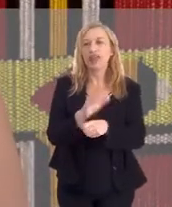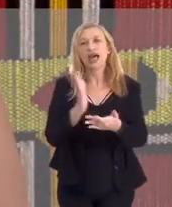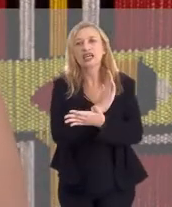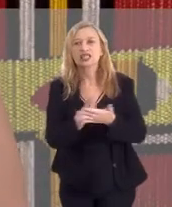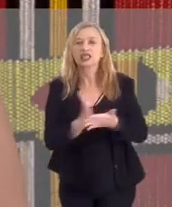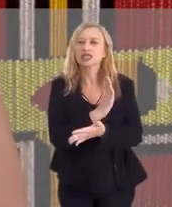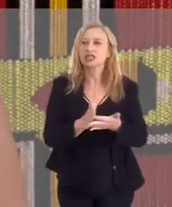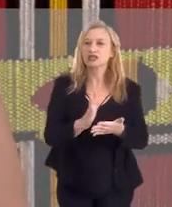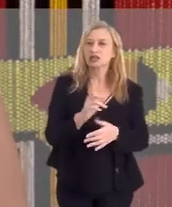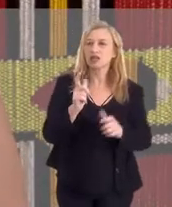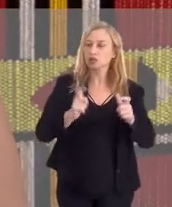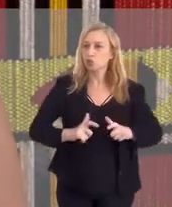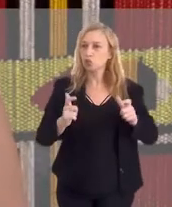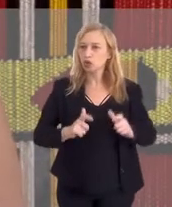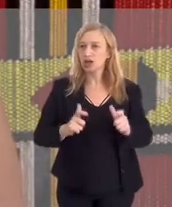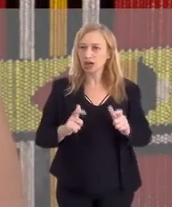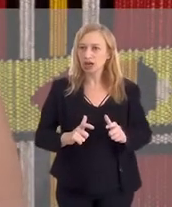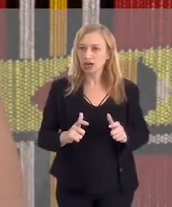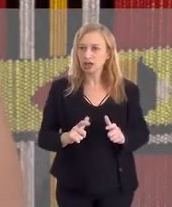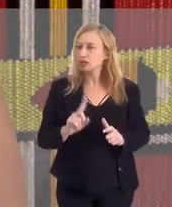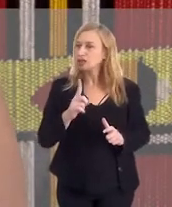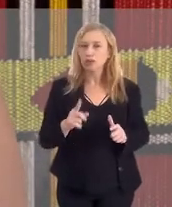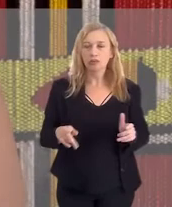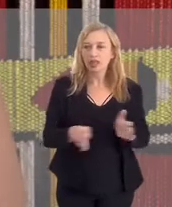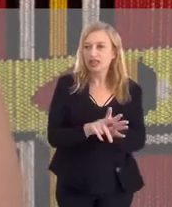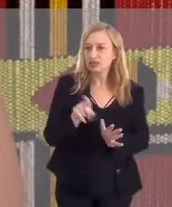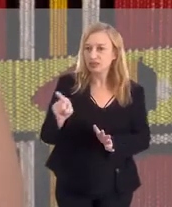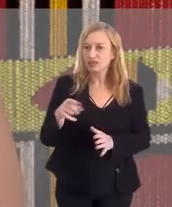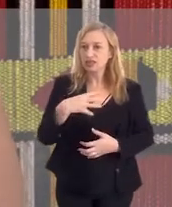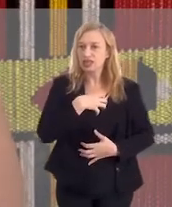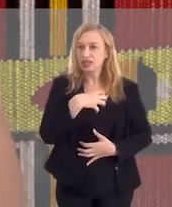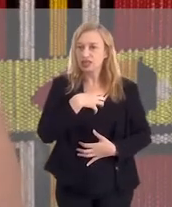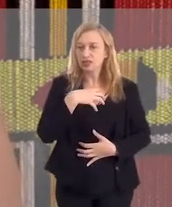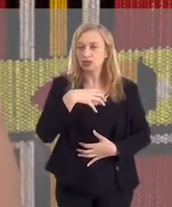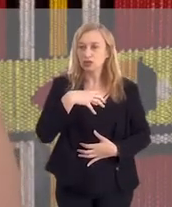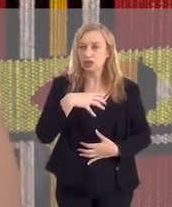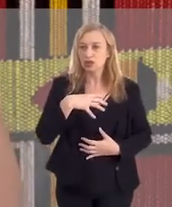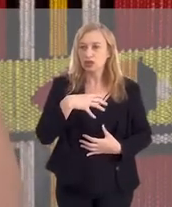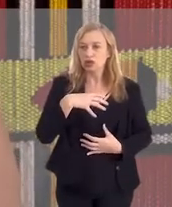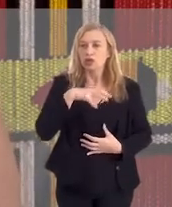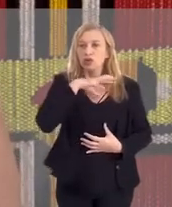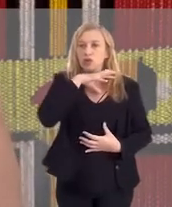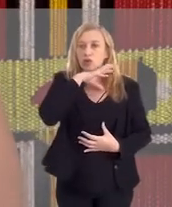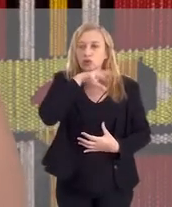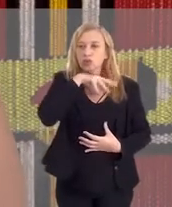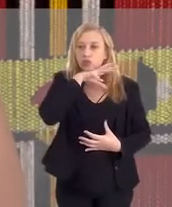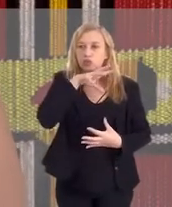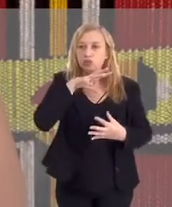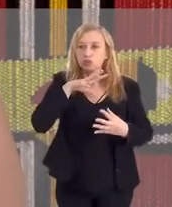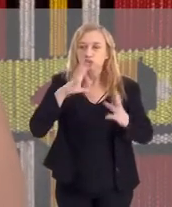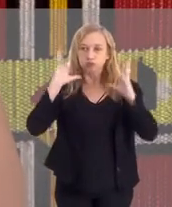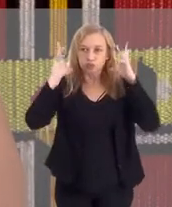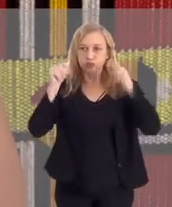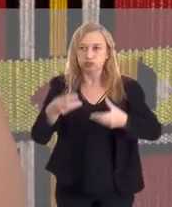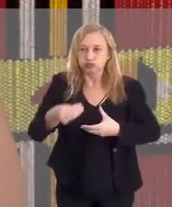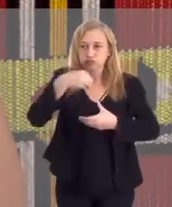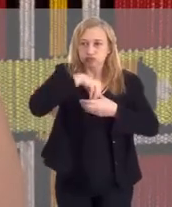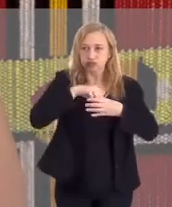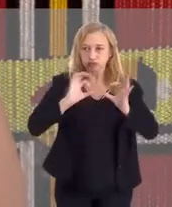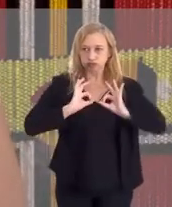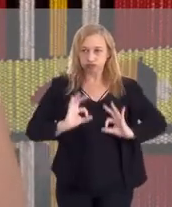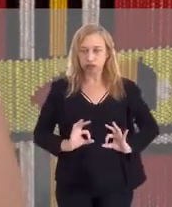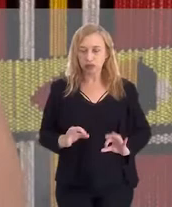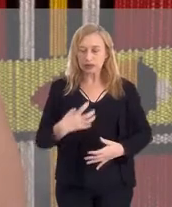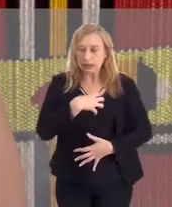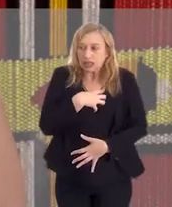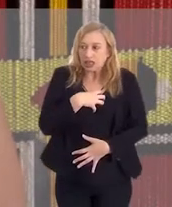É, às vezes você está em ambiente que não é para você estar e você sente a presença de uma onça dentro ou de um outro animal, aí você sabe que ali não é para